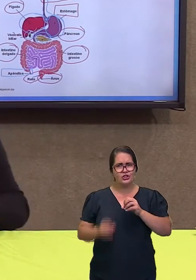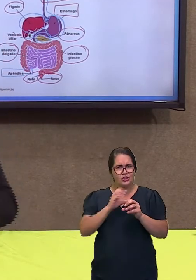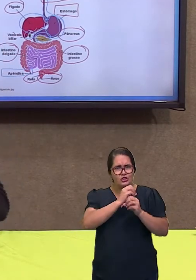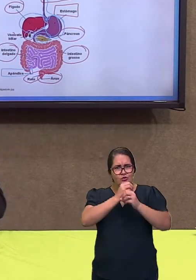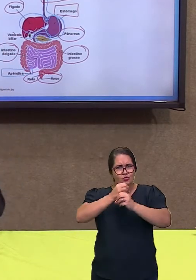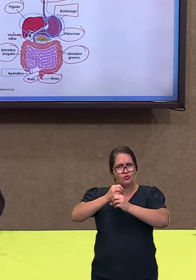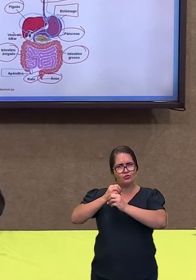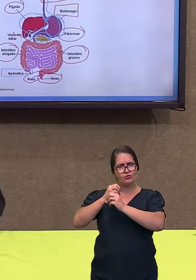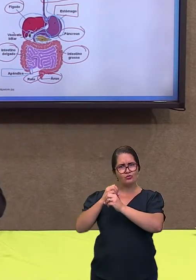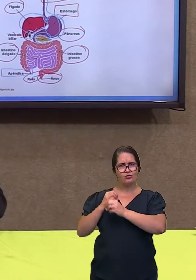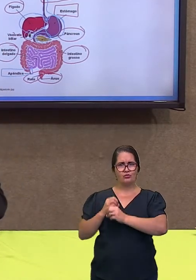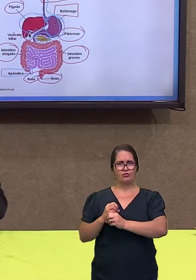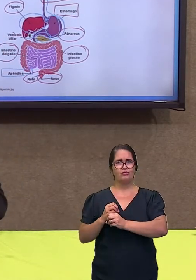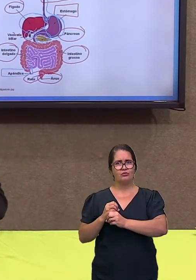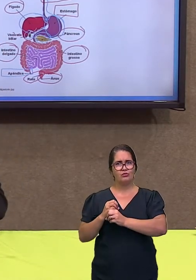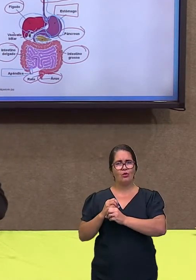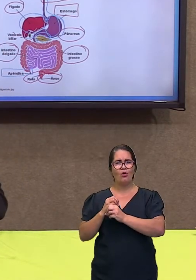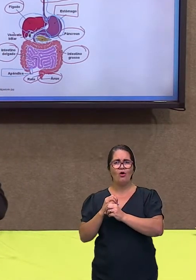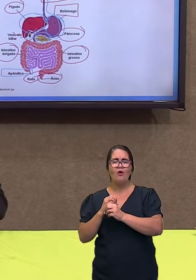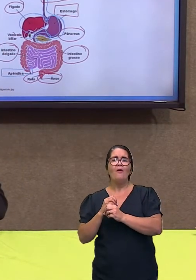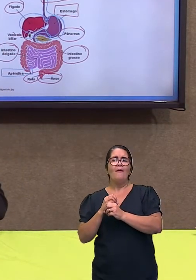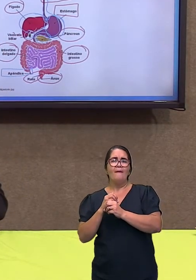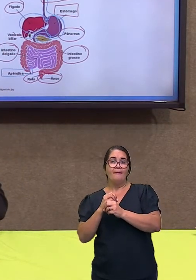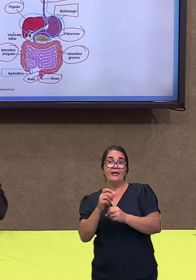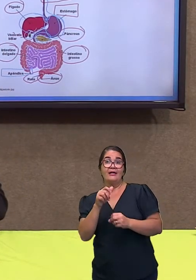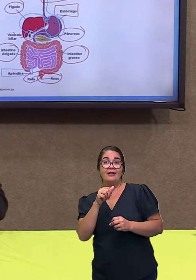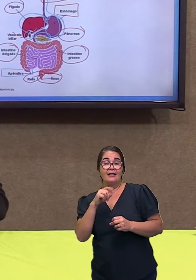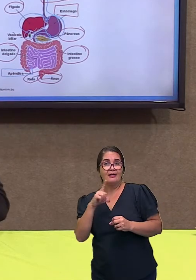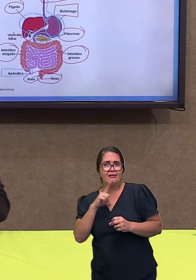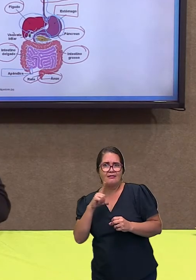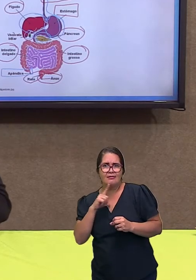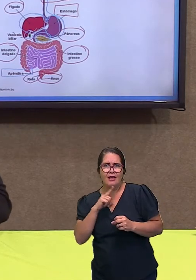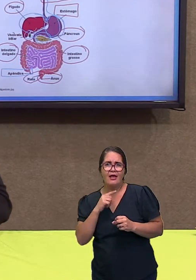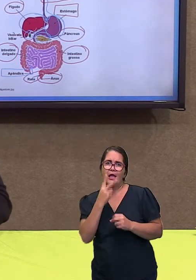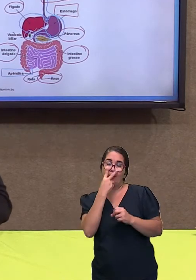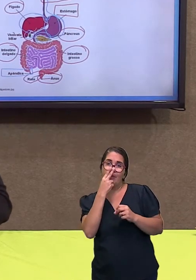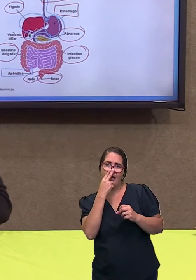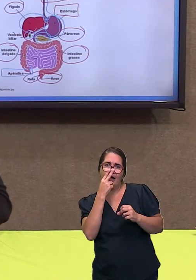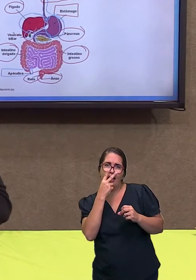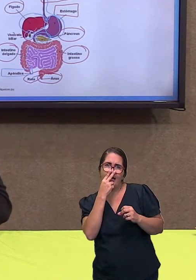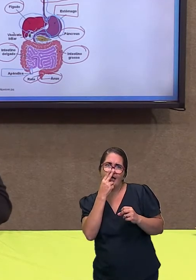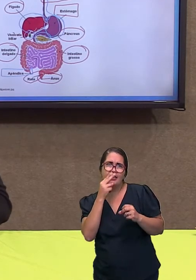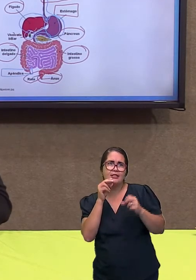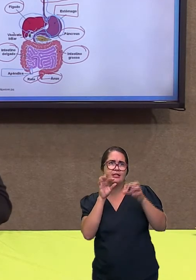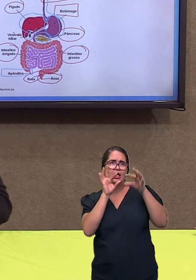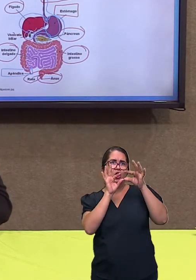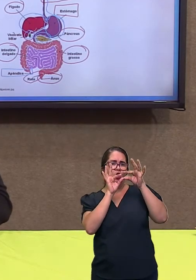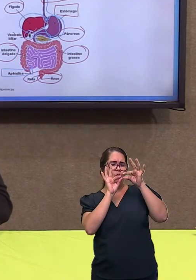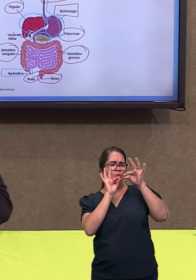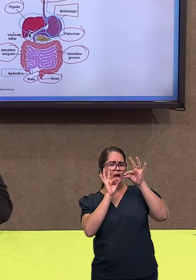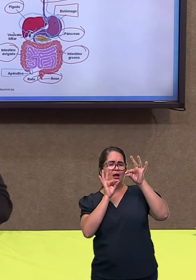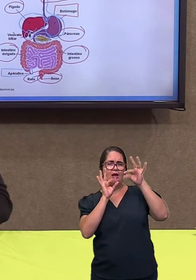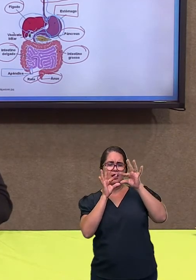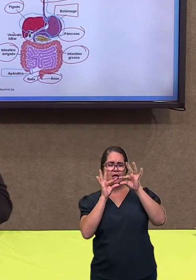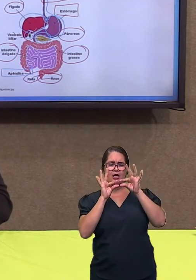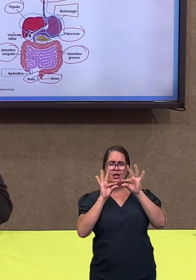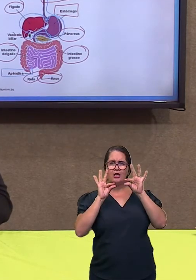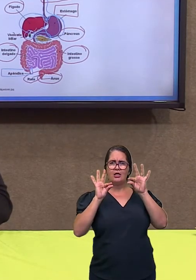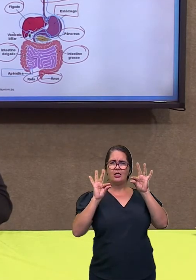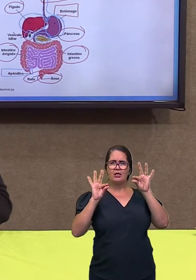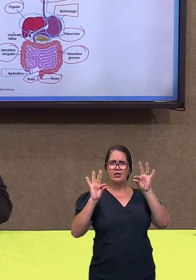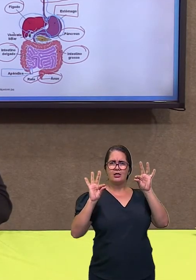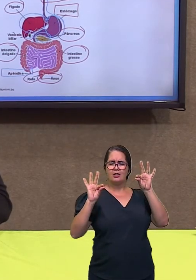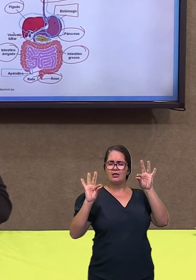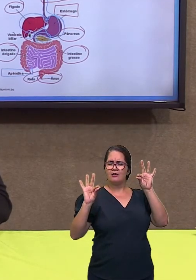bem centrada, como se ela fosse o centro de tudo, demarcasse o meio, né,